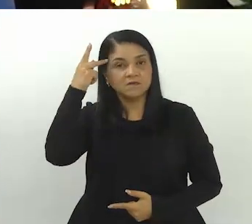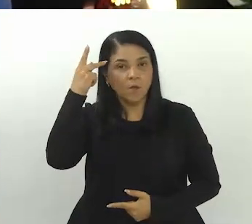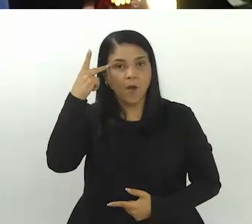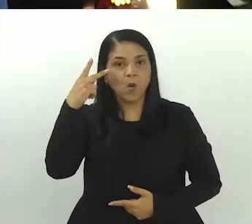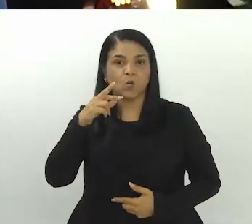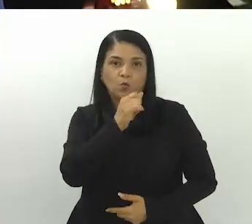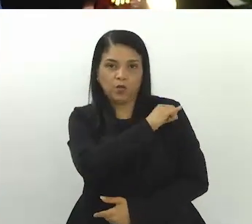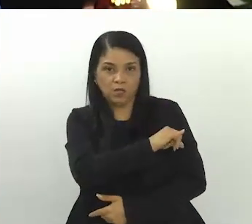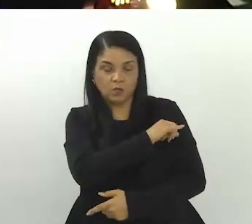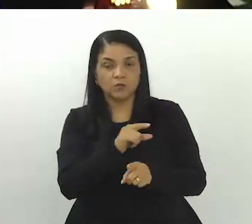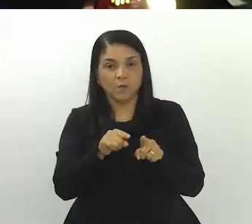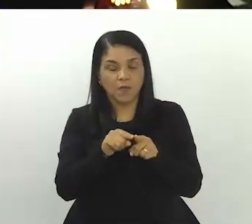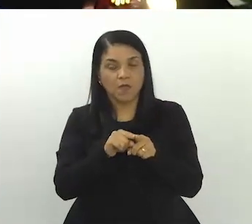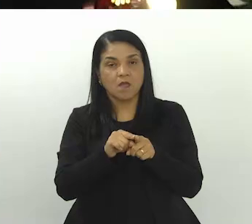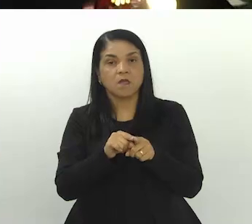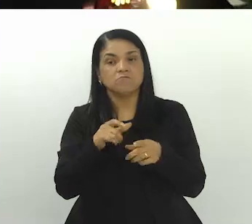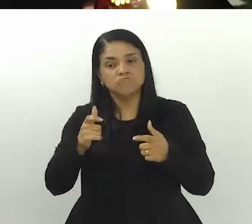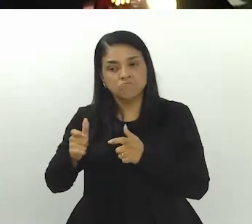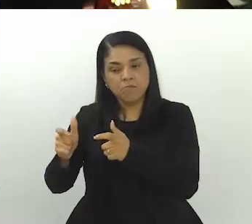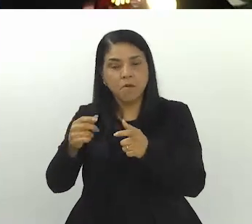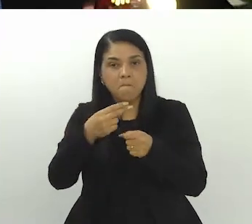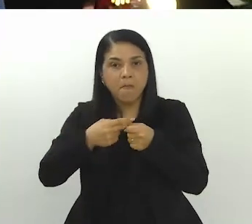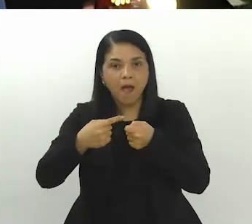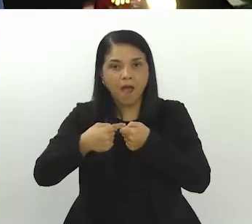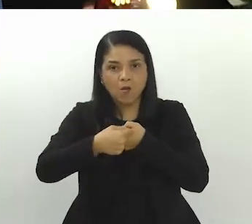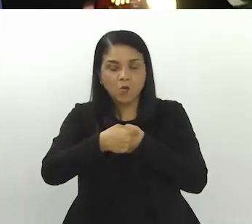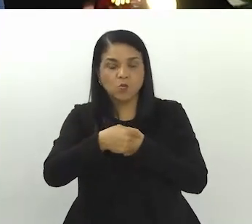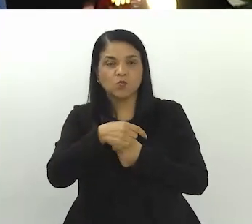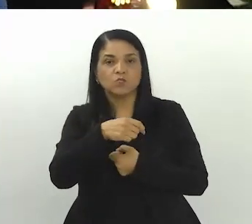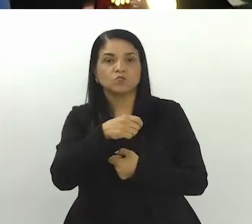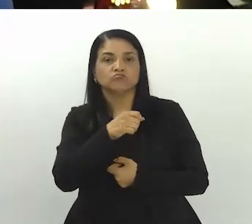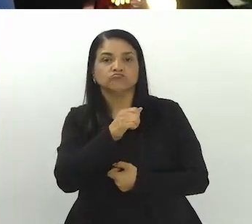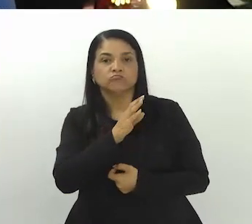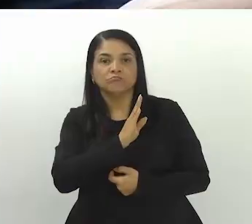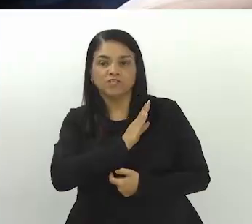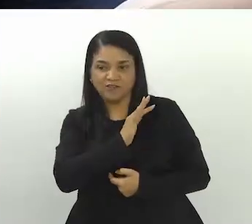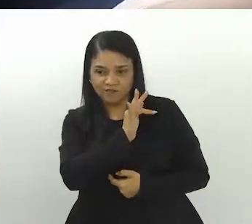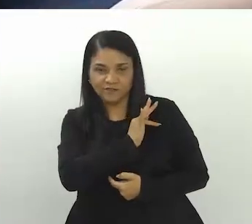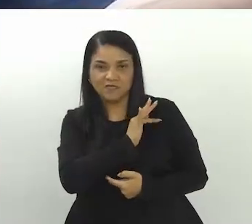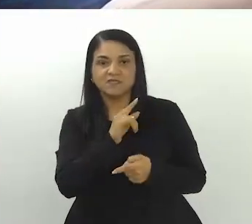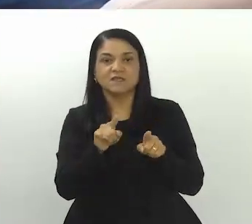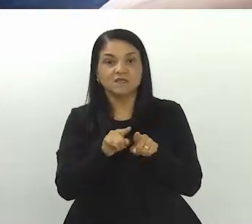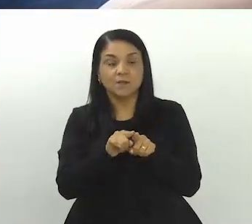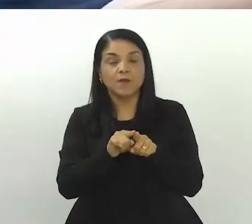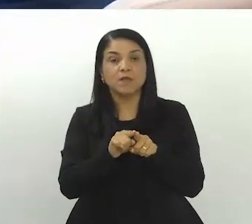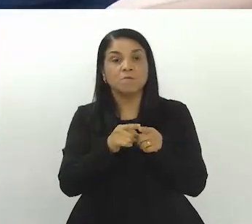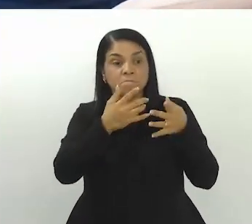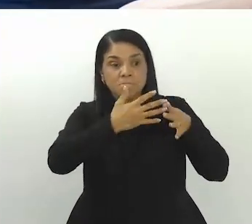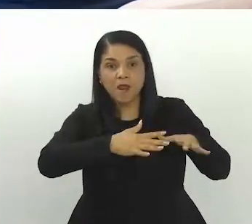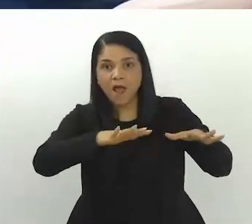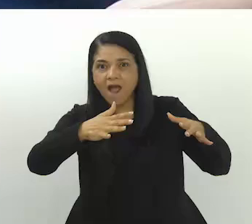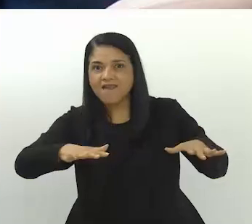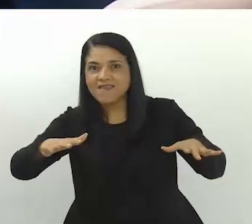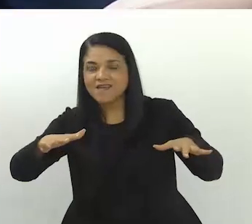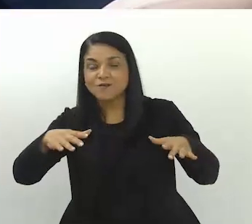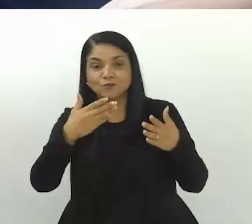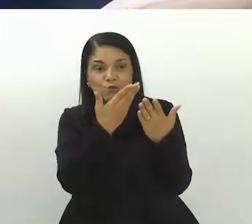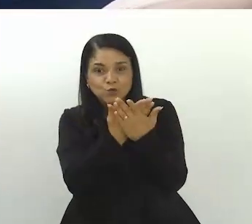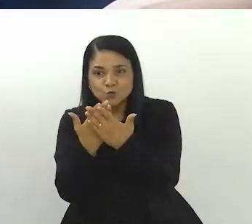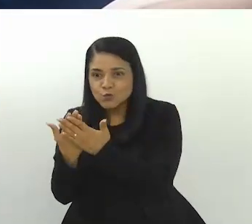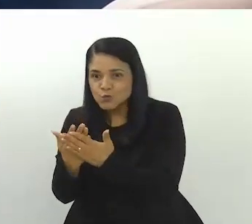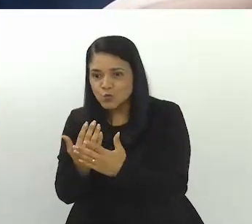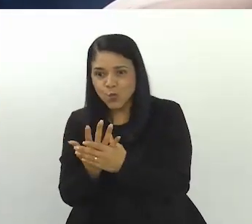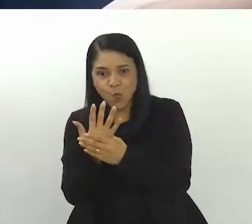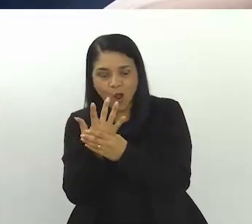Paulo, né? Os bairros da Zona Norte do subúrbio, incluindo o entorno aí dos estádios, e também a Orla, professor. Olha que estudo